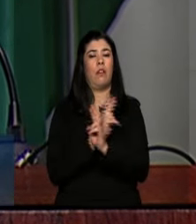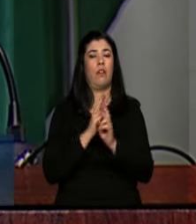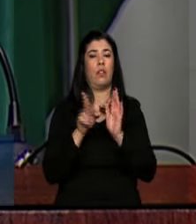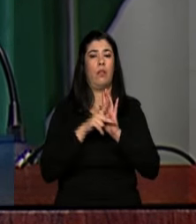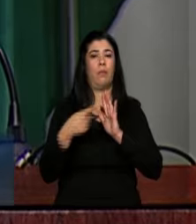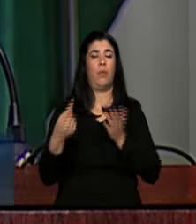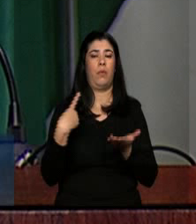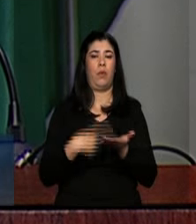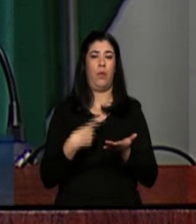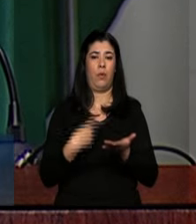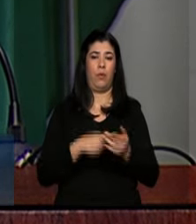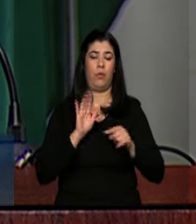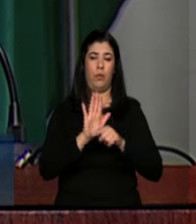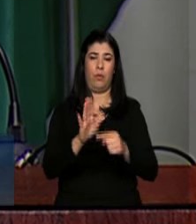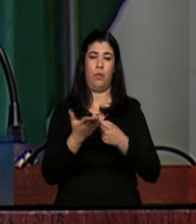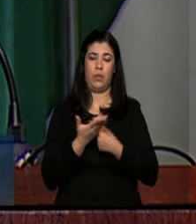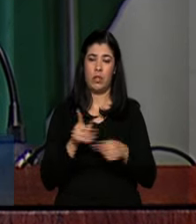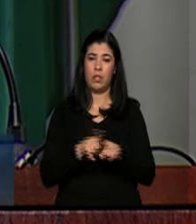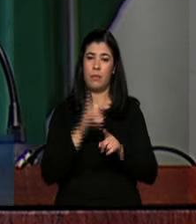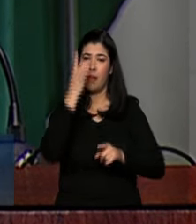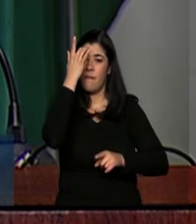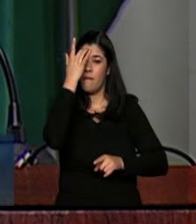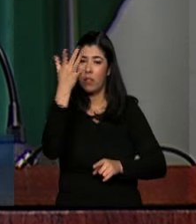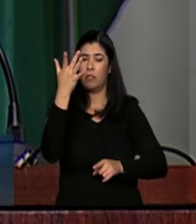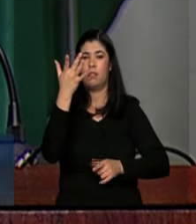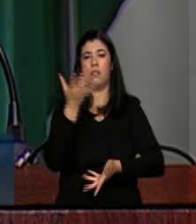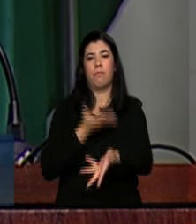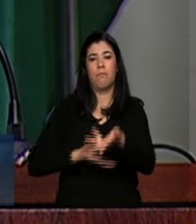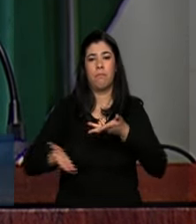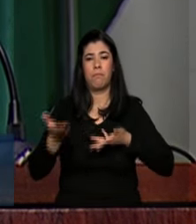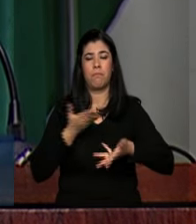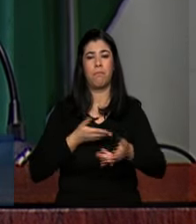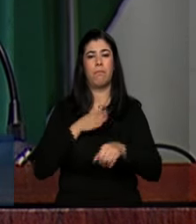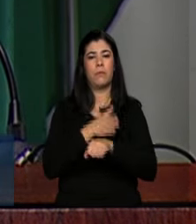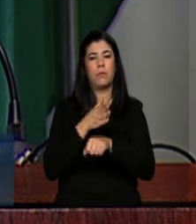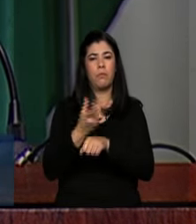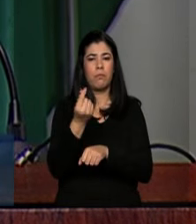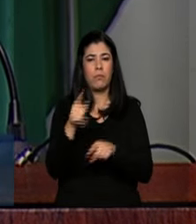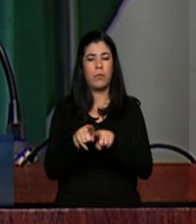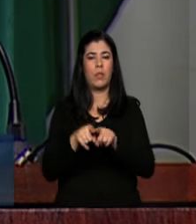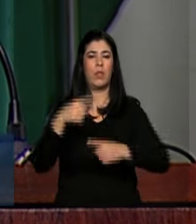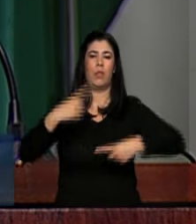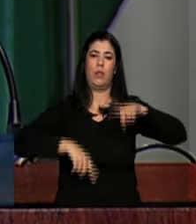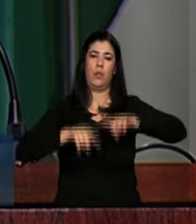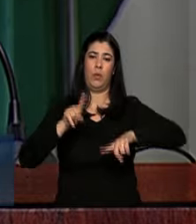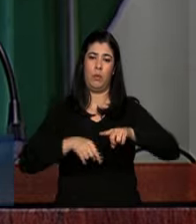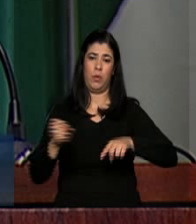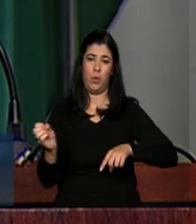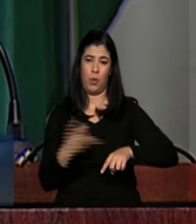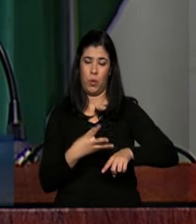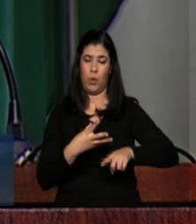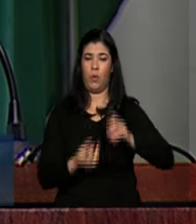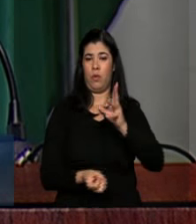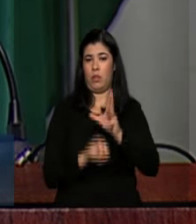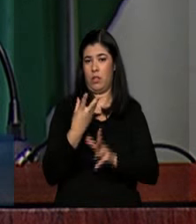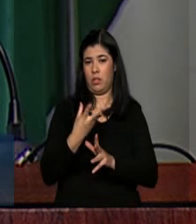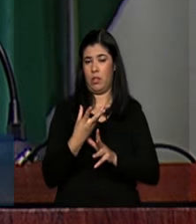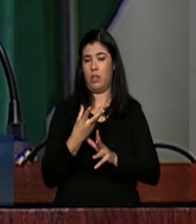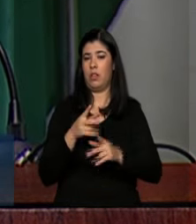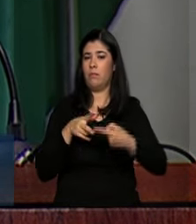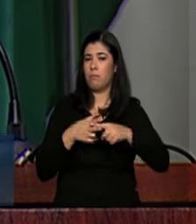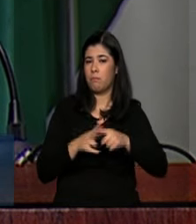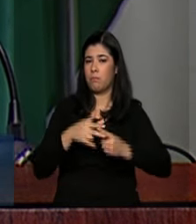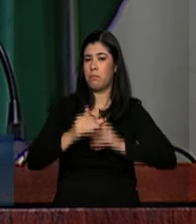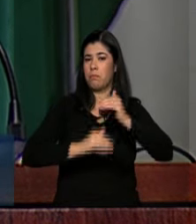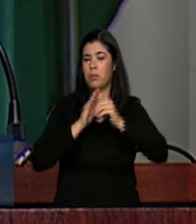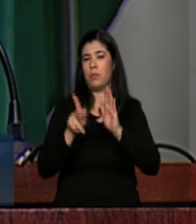de acordos de cooperação e facilitação de investimentos, instrumentos de nova geração concebidos e